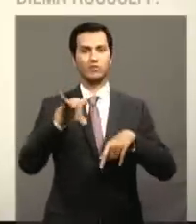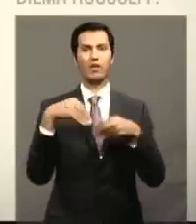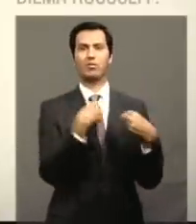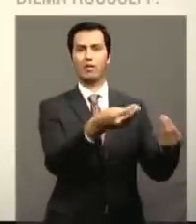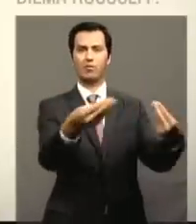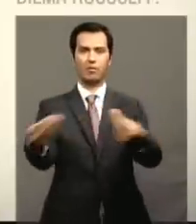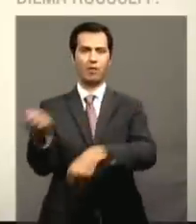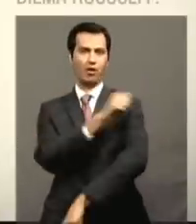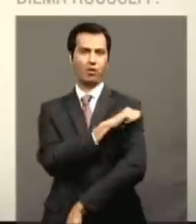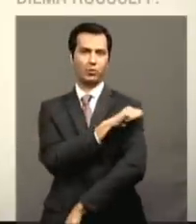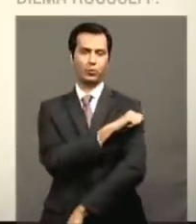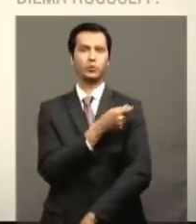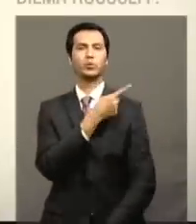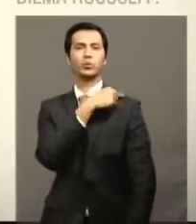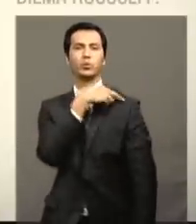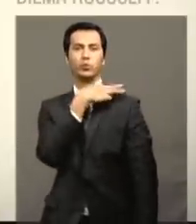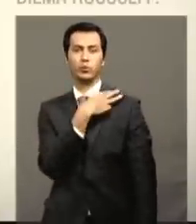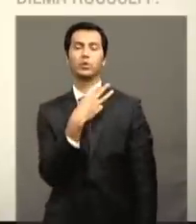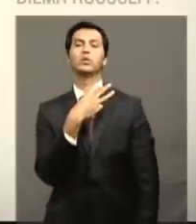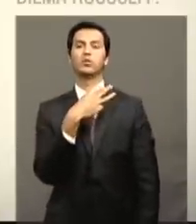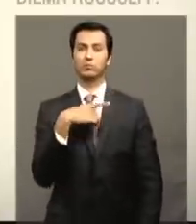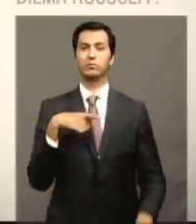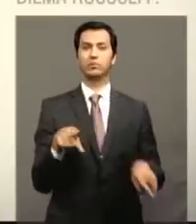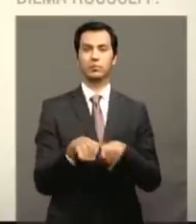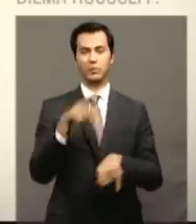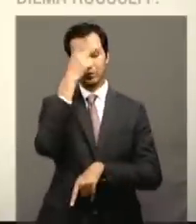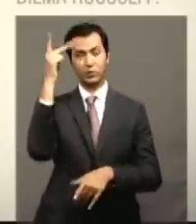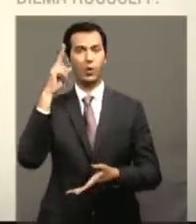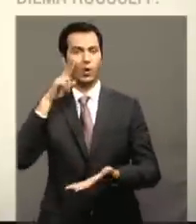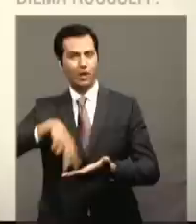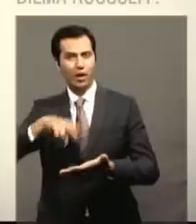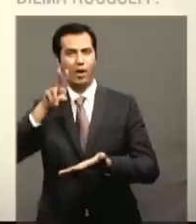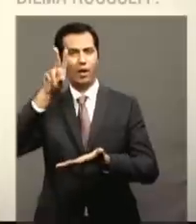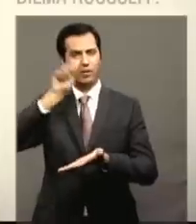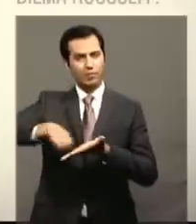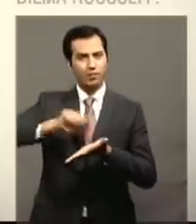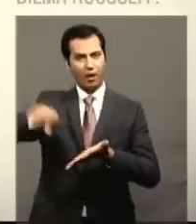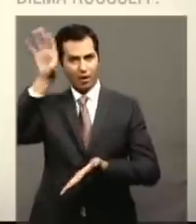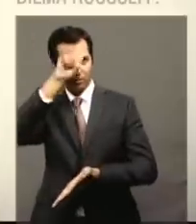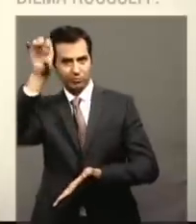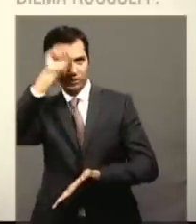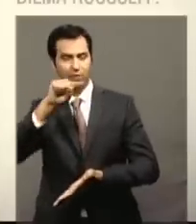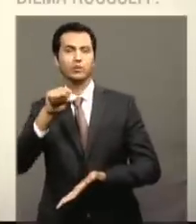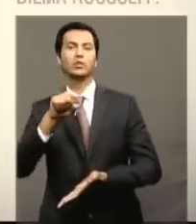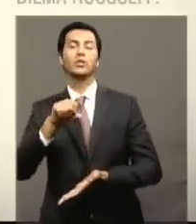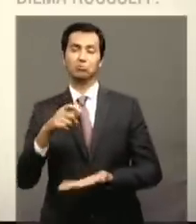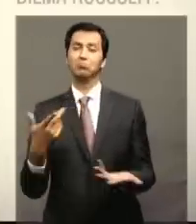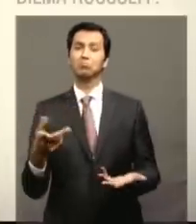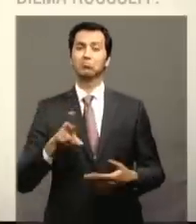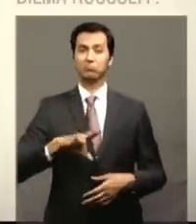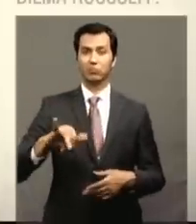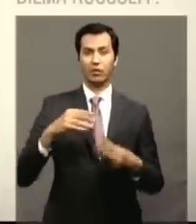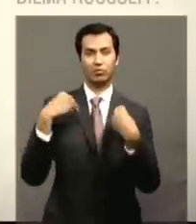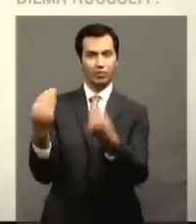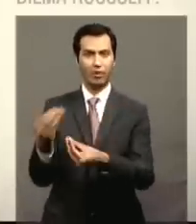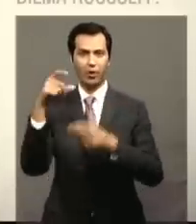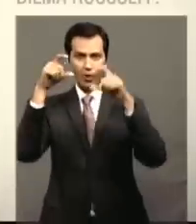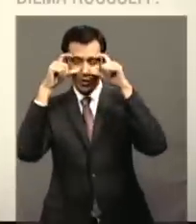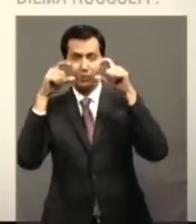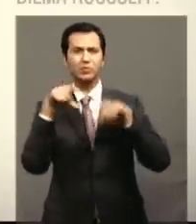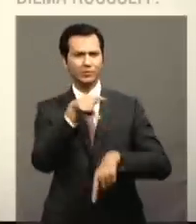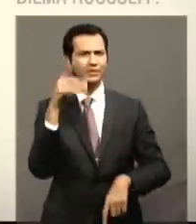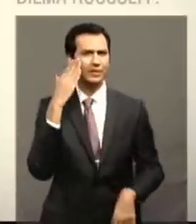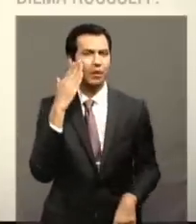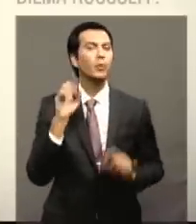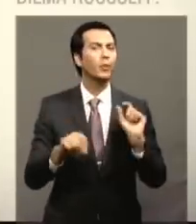ental e do programa Brasil Alfabetizado não sei se você sabe Luciano mas muita gente desiste de